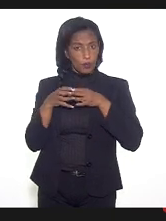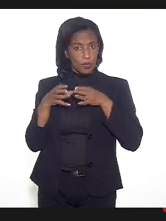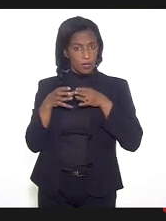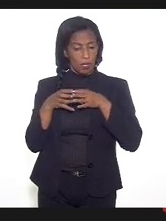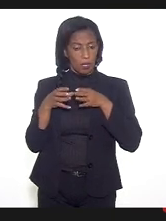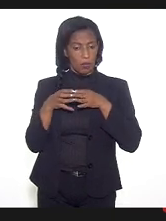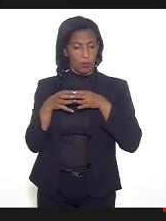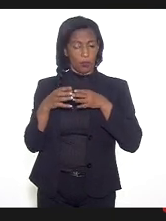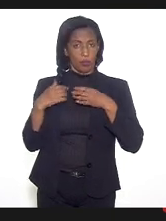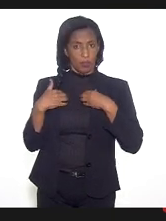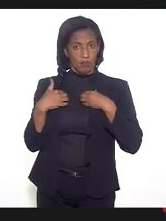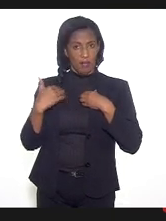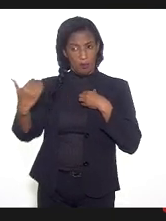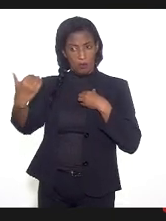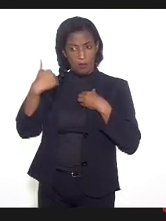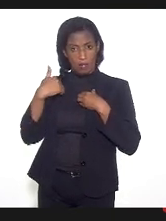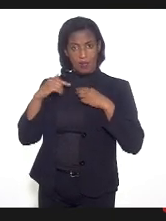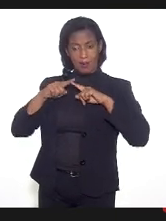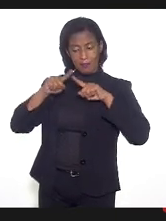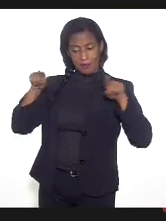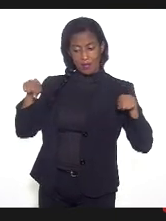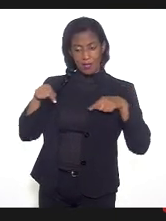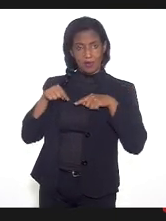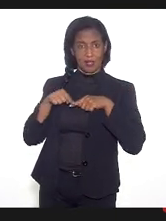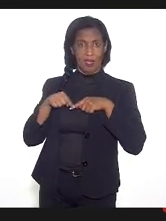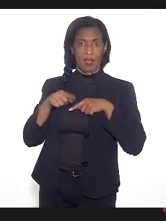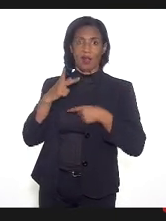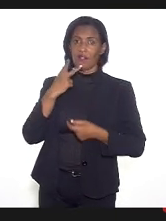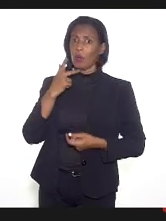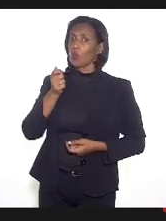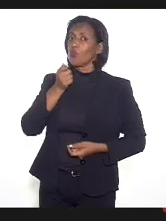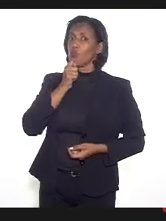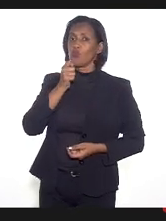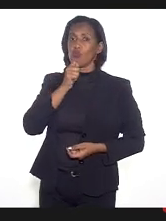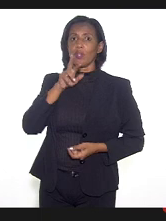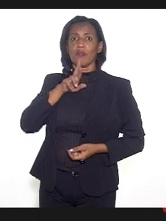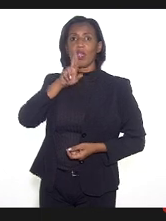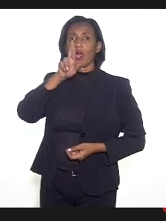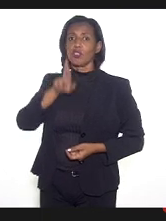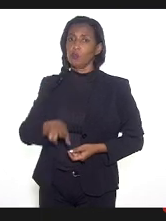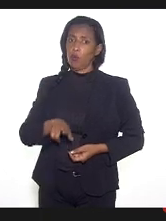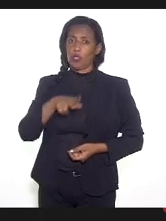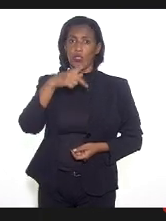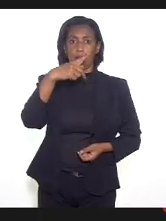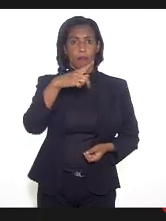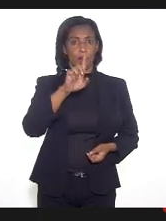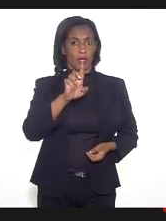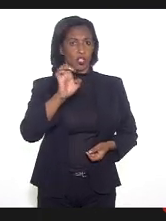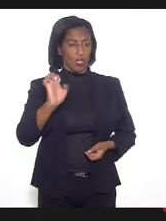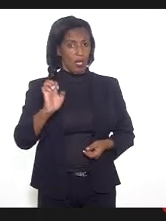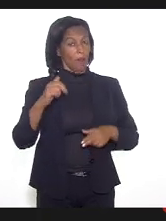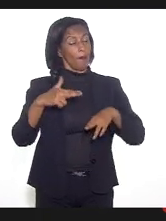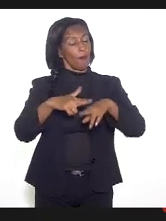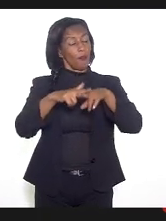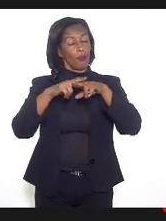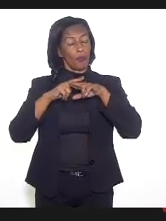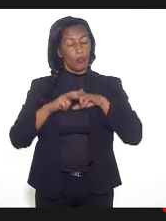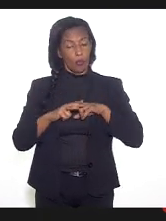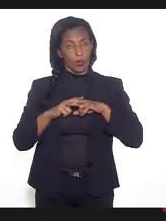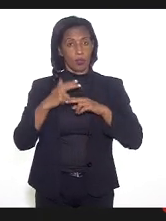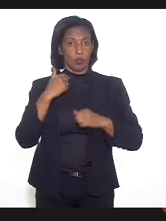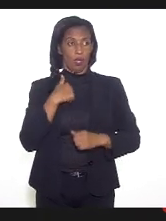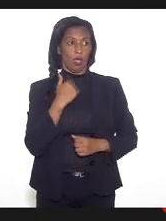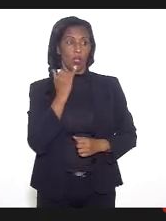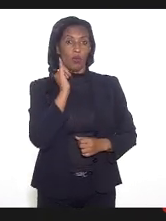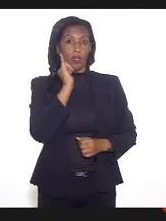recebi aqui em meu gabinete falaram que não teve resposta ainda por parte da PGE. Por isso, eu, em forma